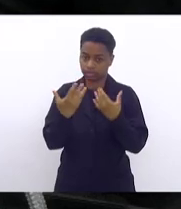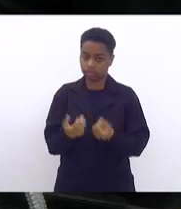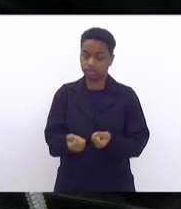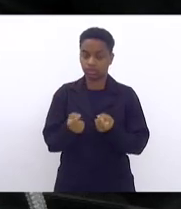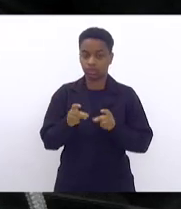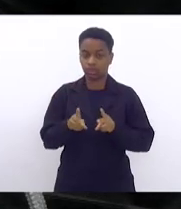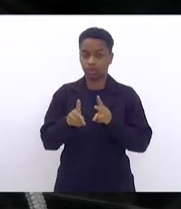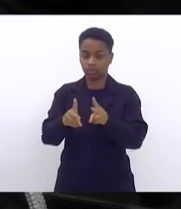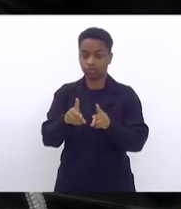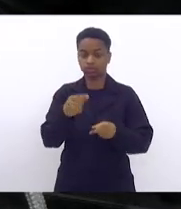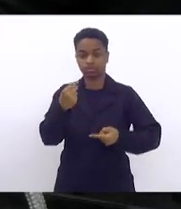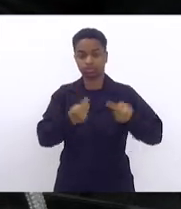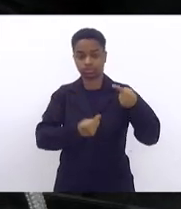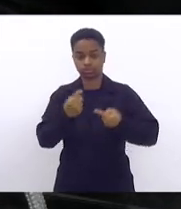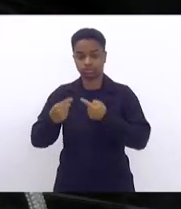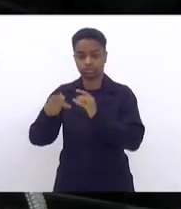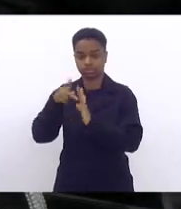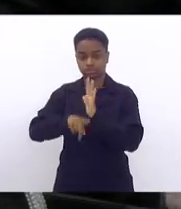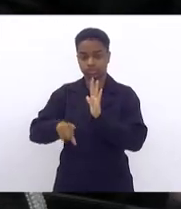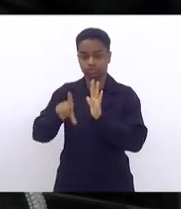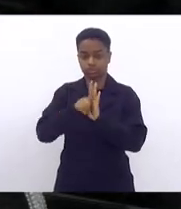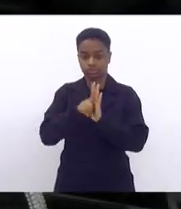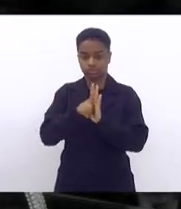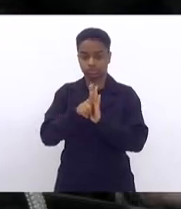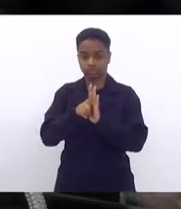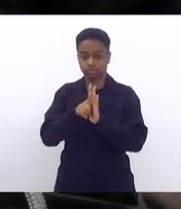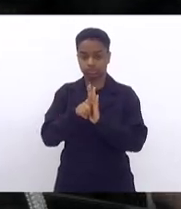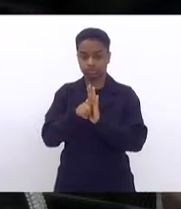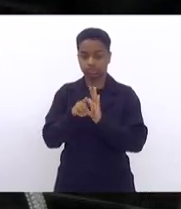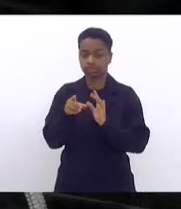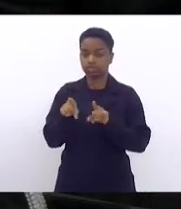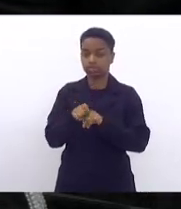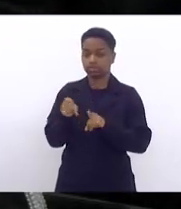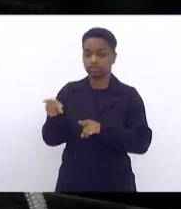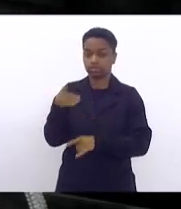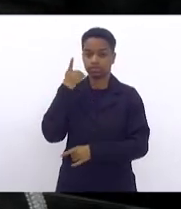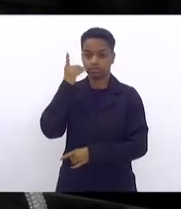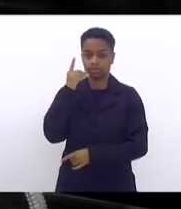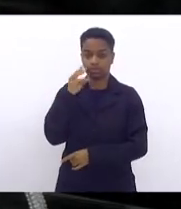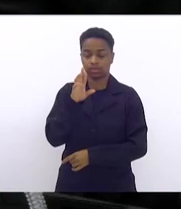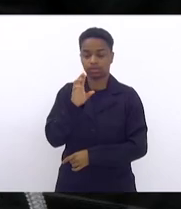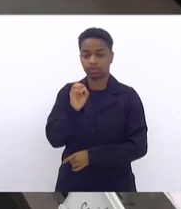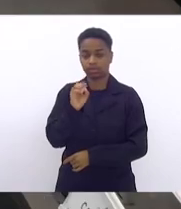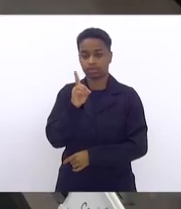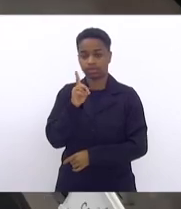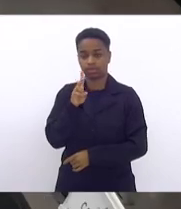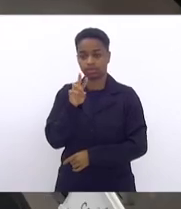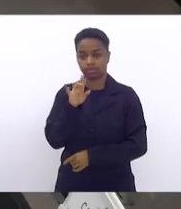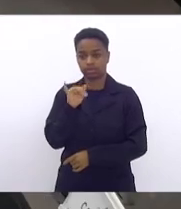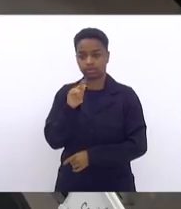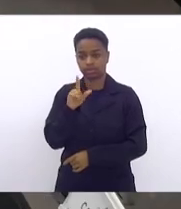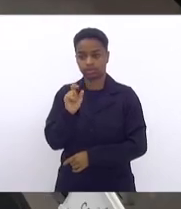a tramitação do projeto de lei do nobre deputado presidente Rodrigo Amorim.